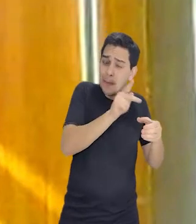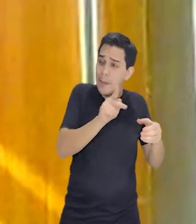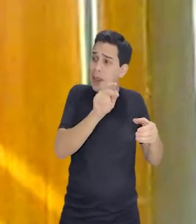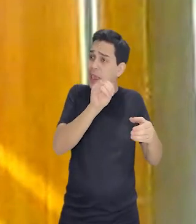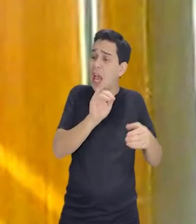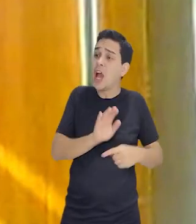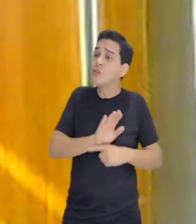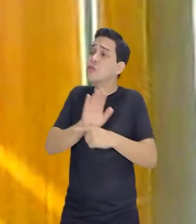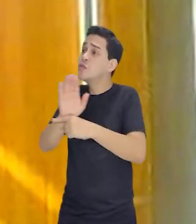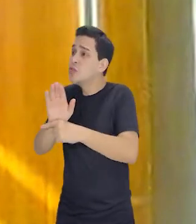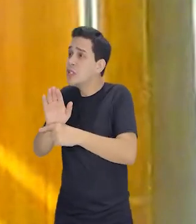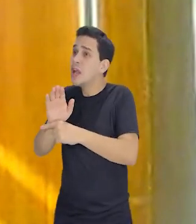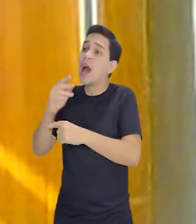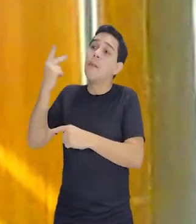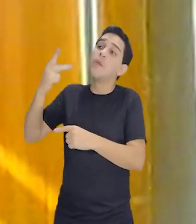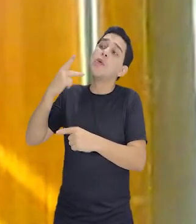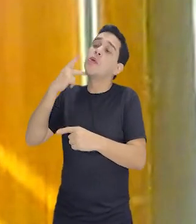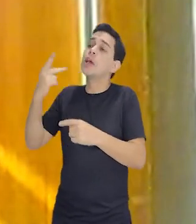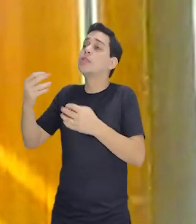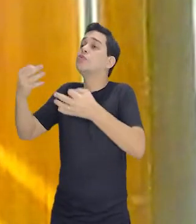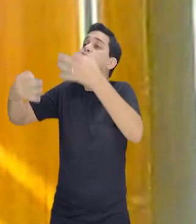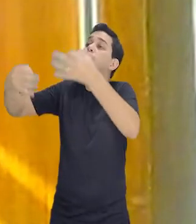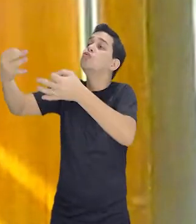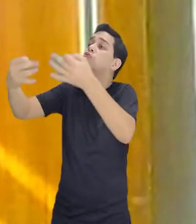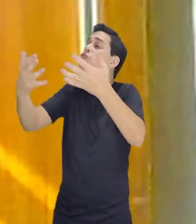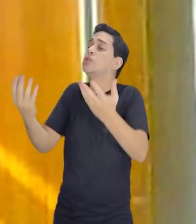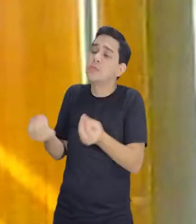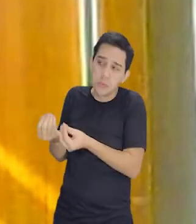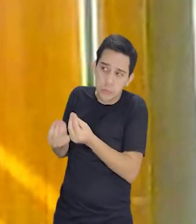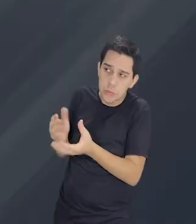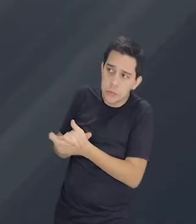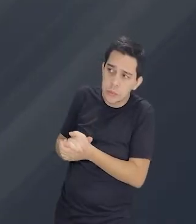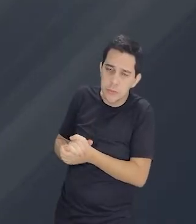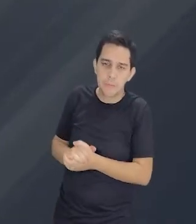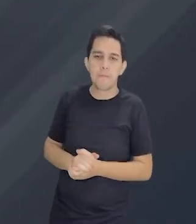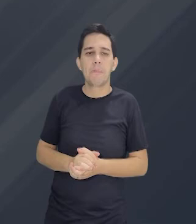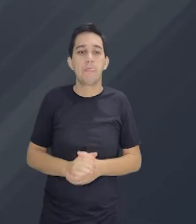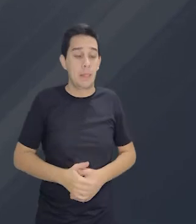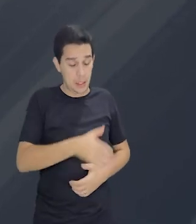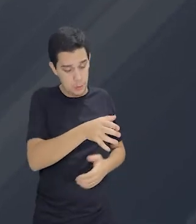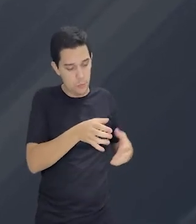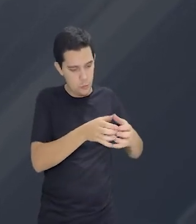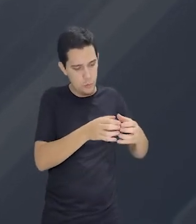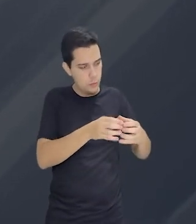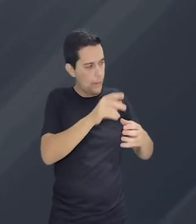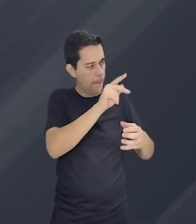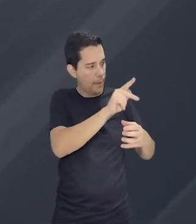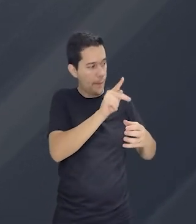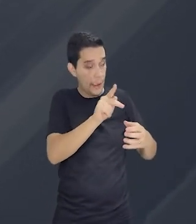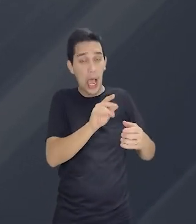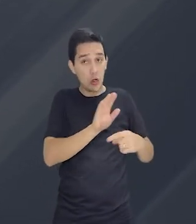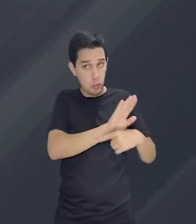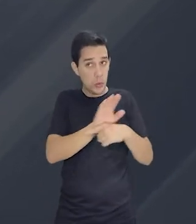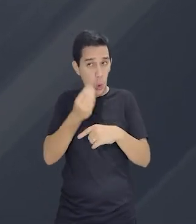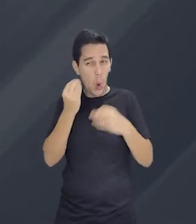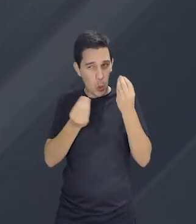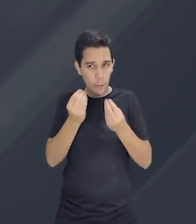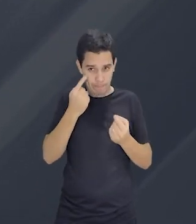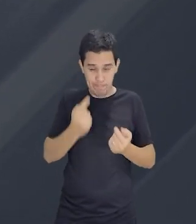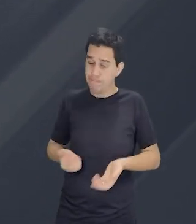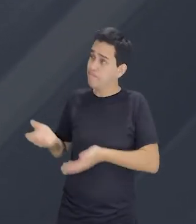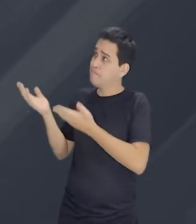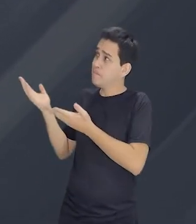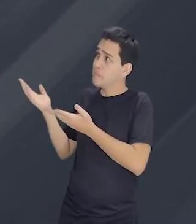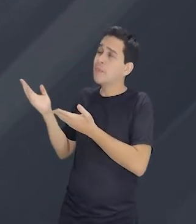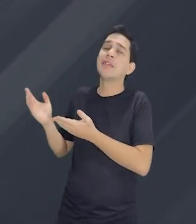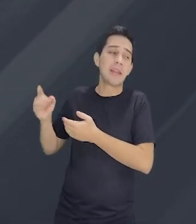a SubPPI ela auxilia a Procuradoria-Geral de Justiça formulando propostas de diretrizes estratégicas para a